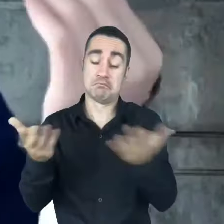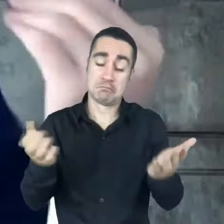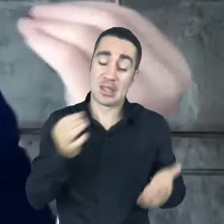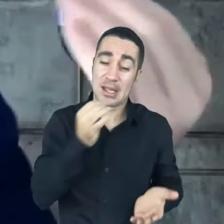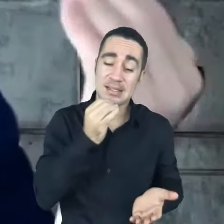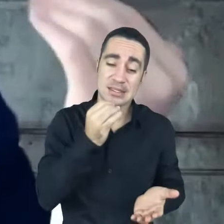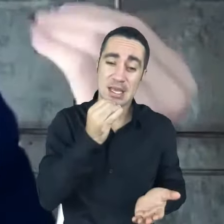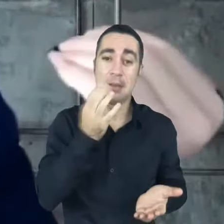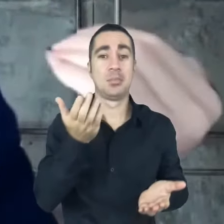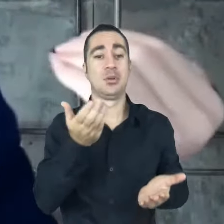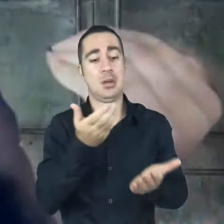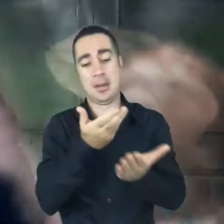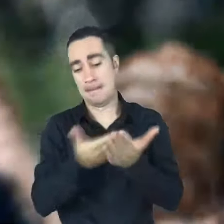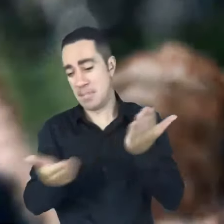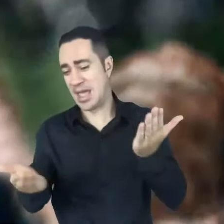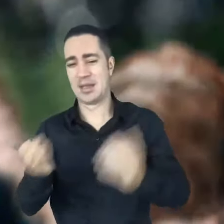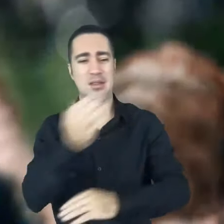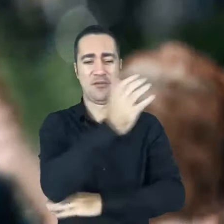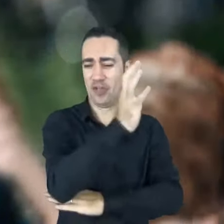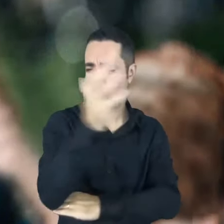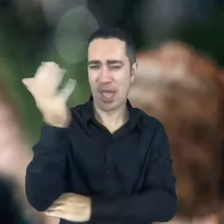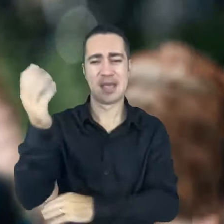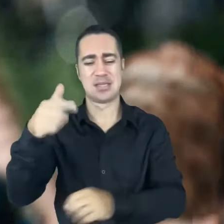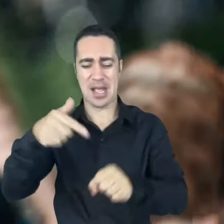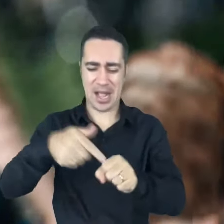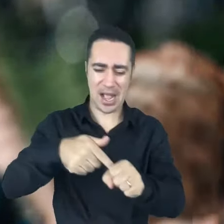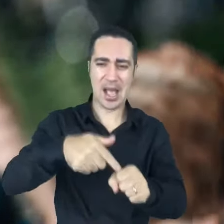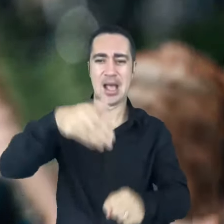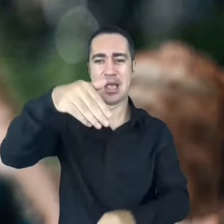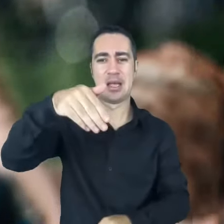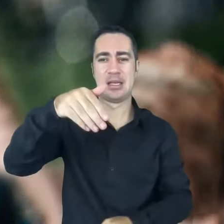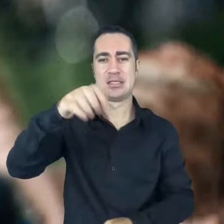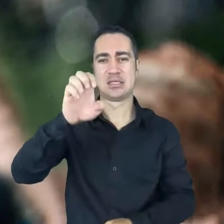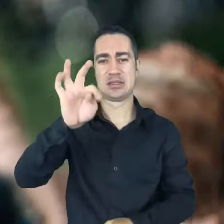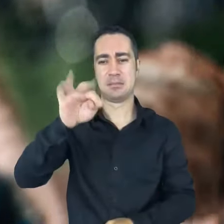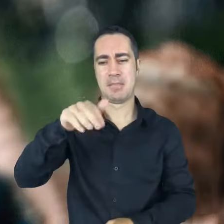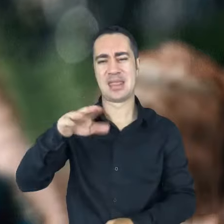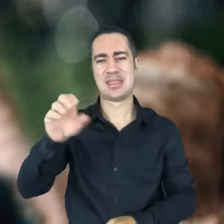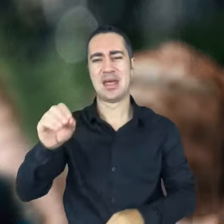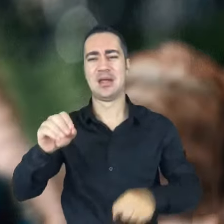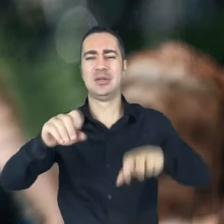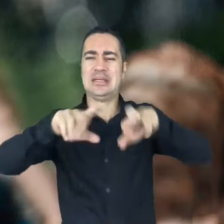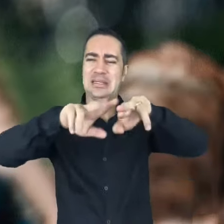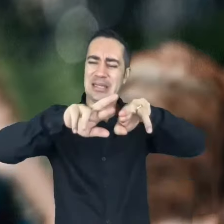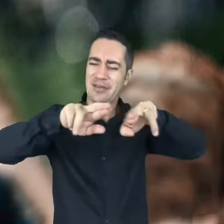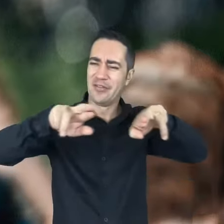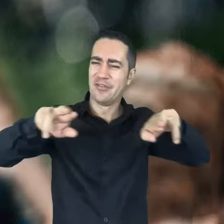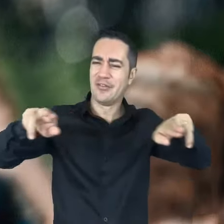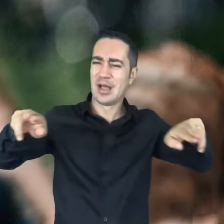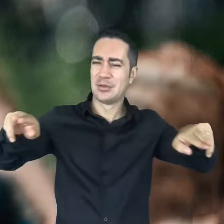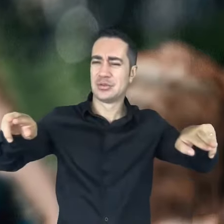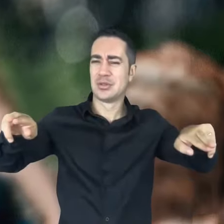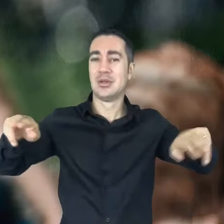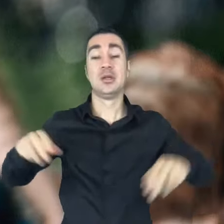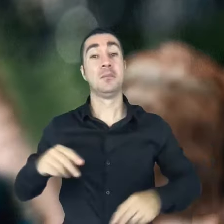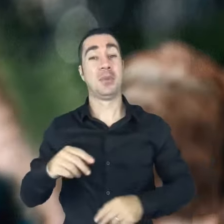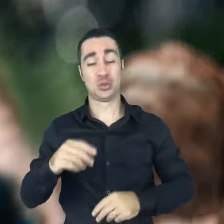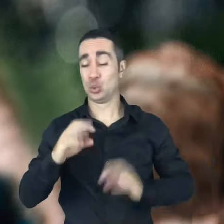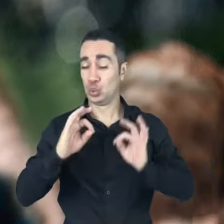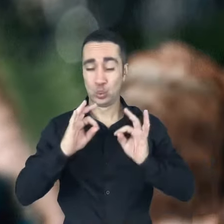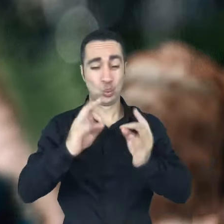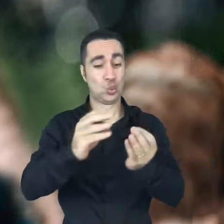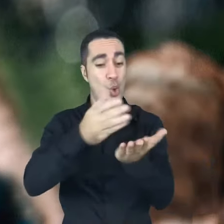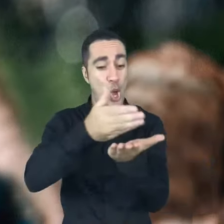que são temas que já muito estão em pauta, sem dúvida nenhuma, mas que começam agora a